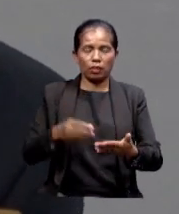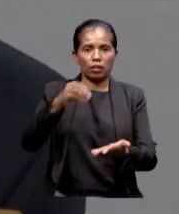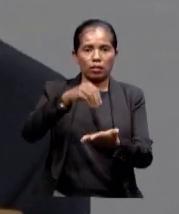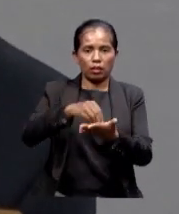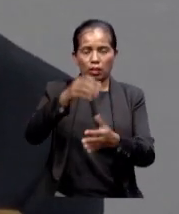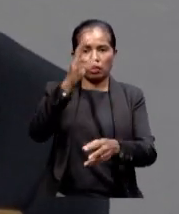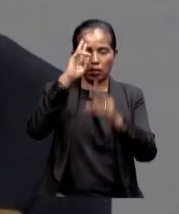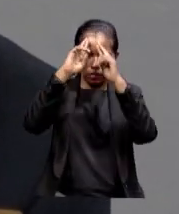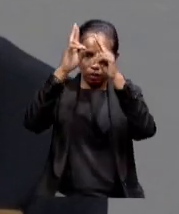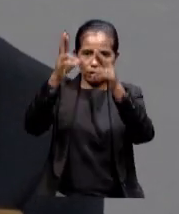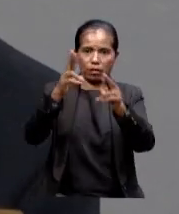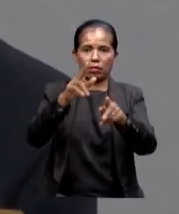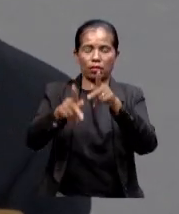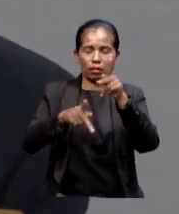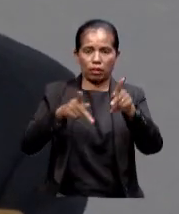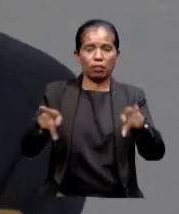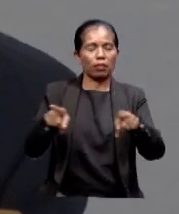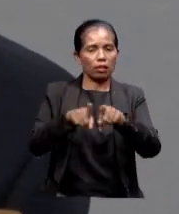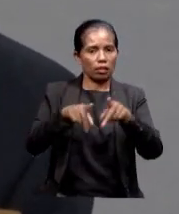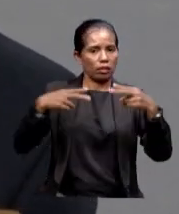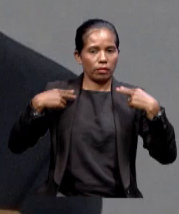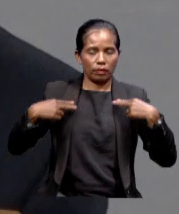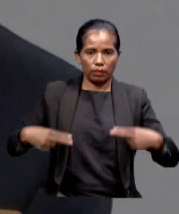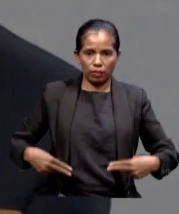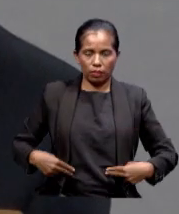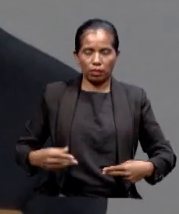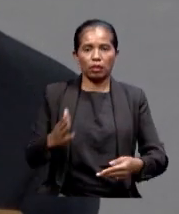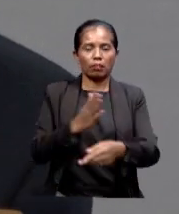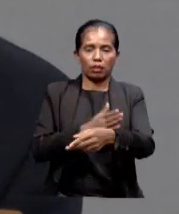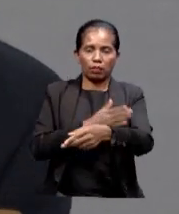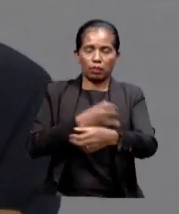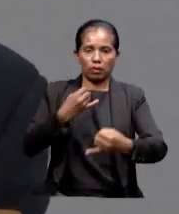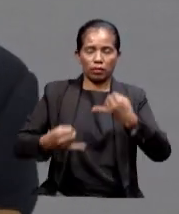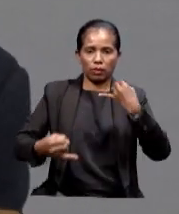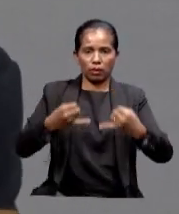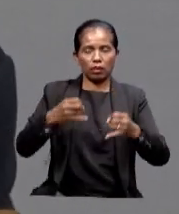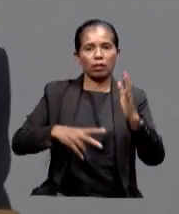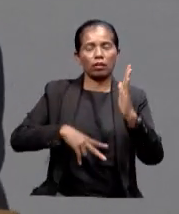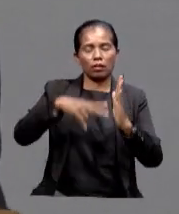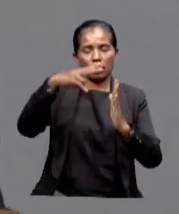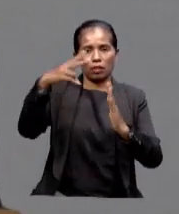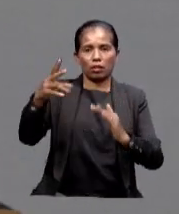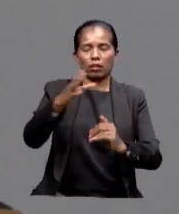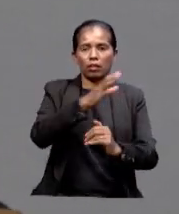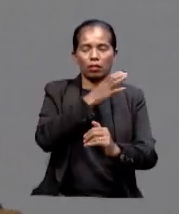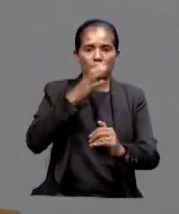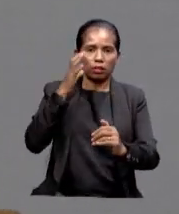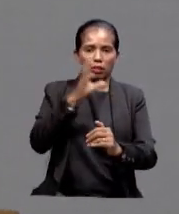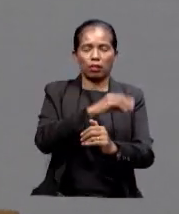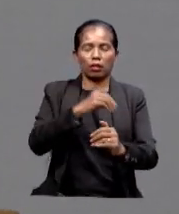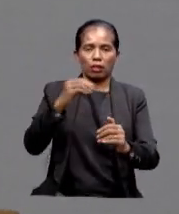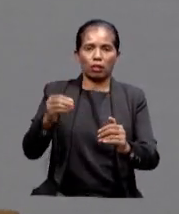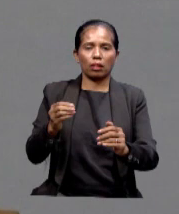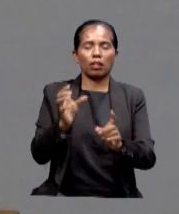respeito para a mania dignidade humana, promove justiça nos valores socioculturais, não forma a